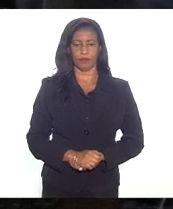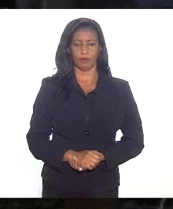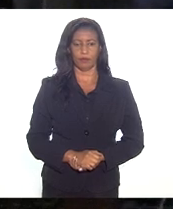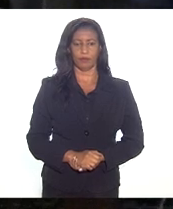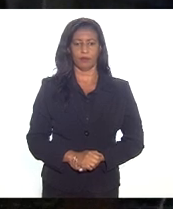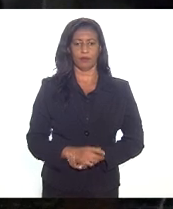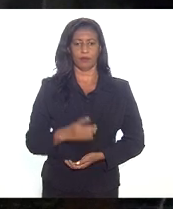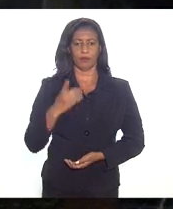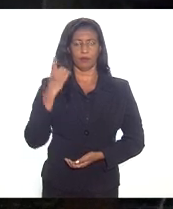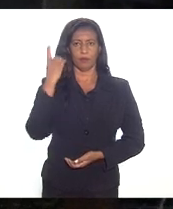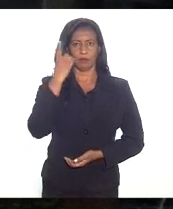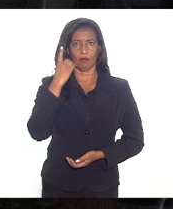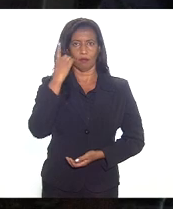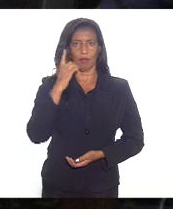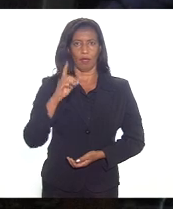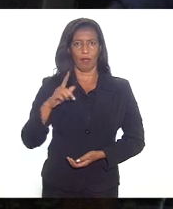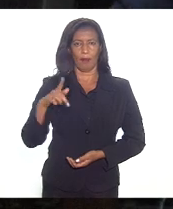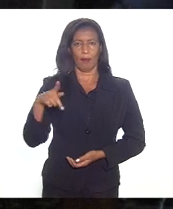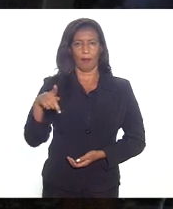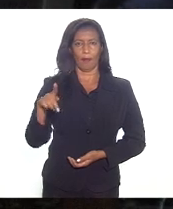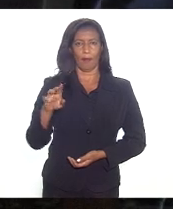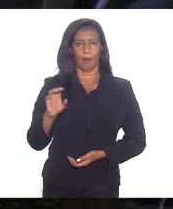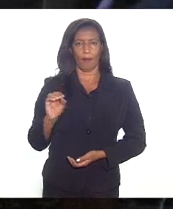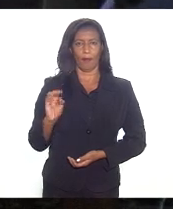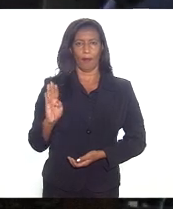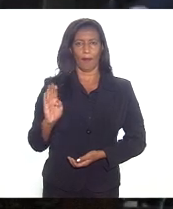Deputado Felipe Poubel.